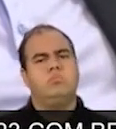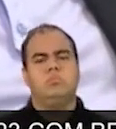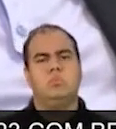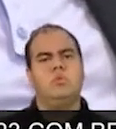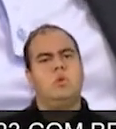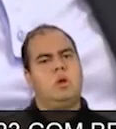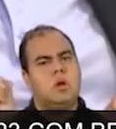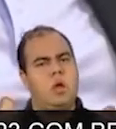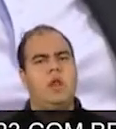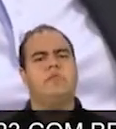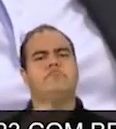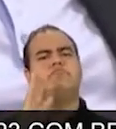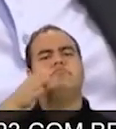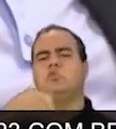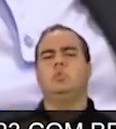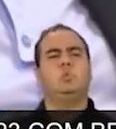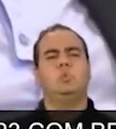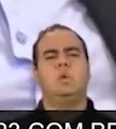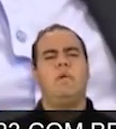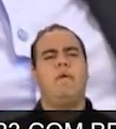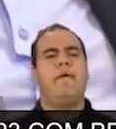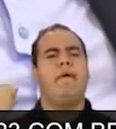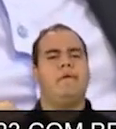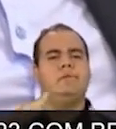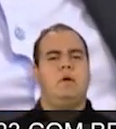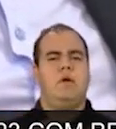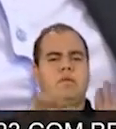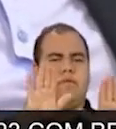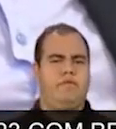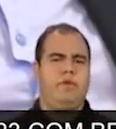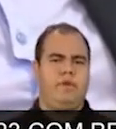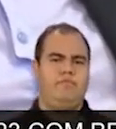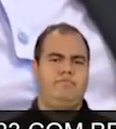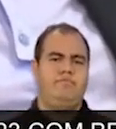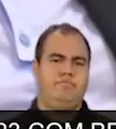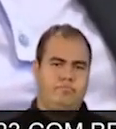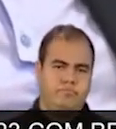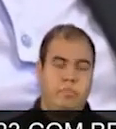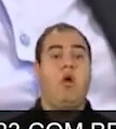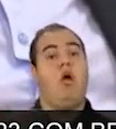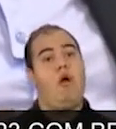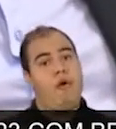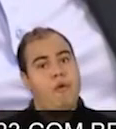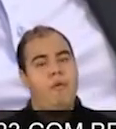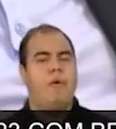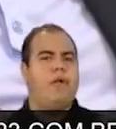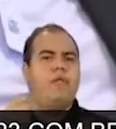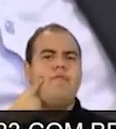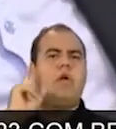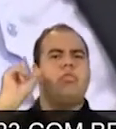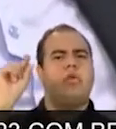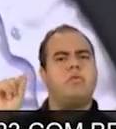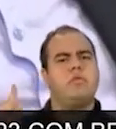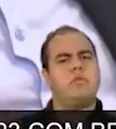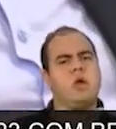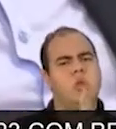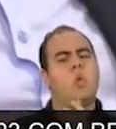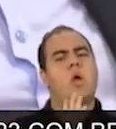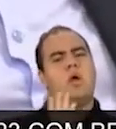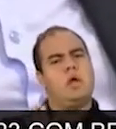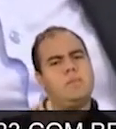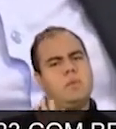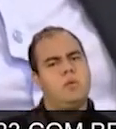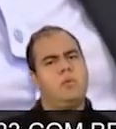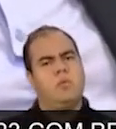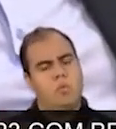você que está diretamente relacionada à estabilidade dos indicadores criminais. Isso a gente deve apontar nos próximos